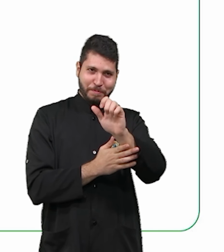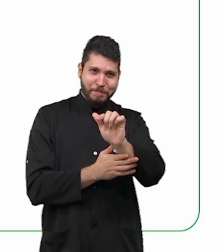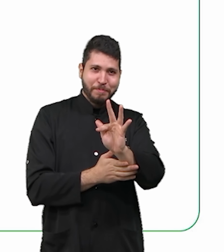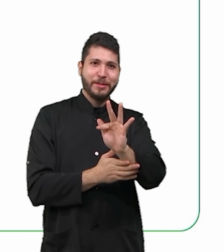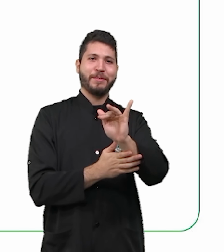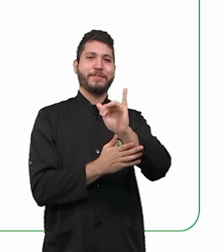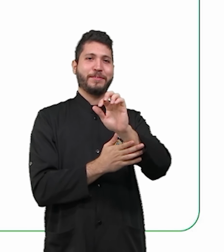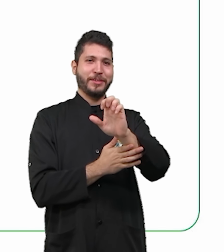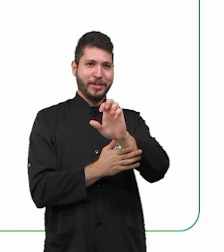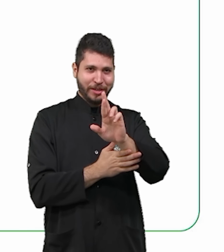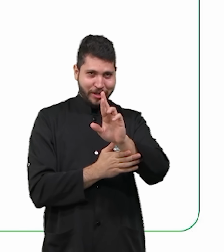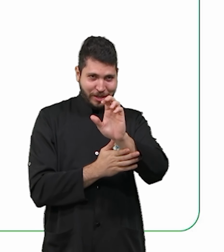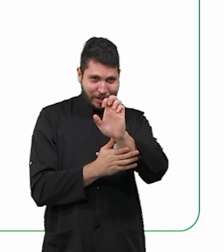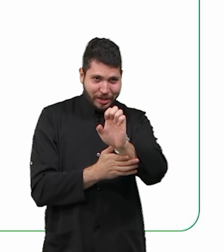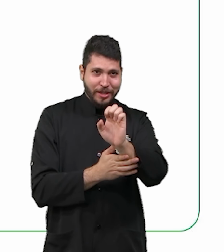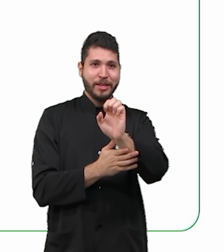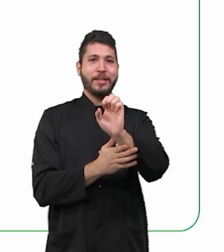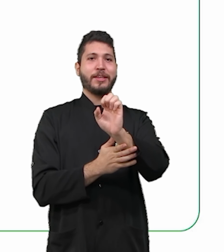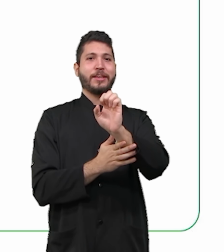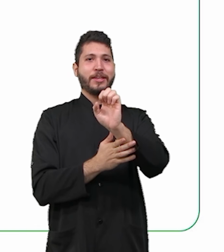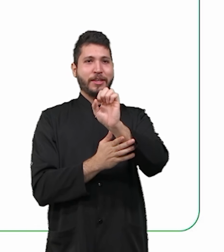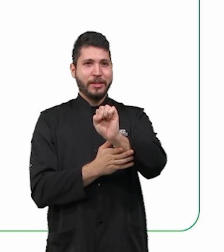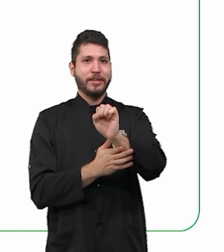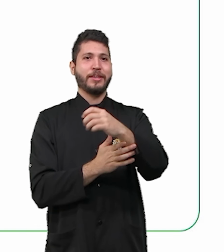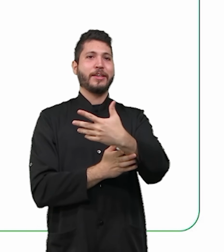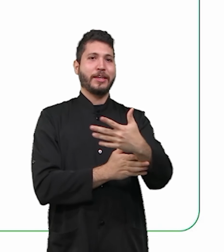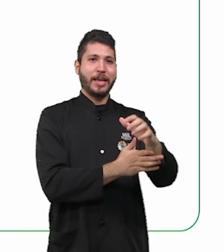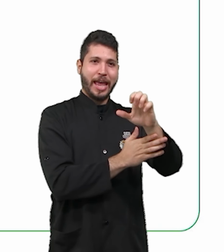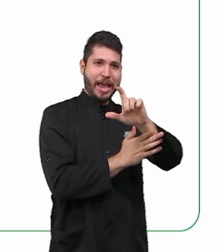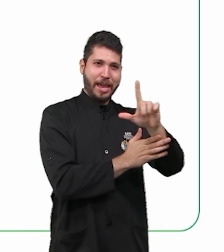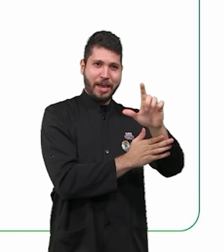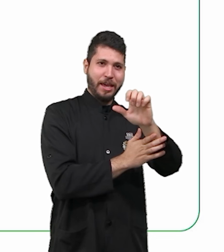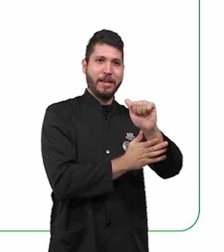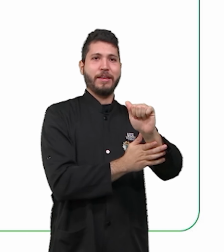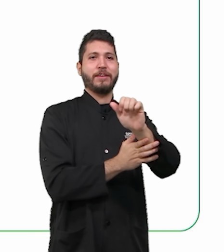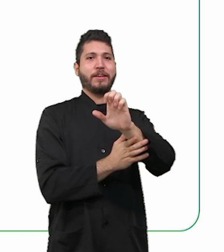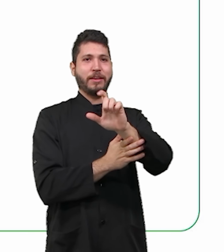ella, él, usted prefiere,